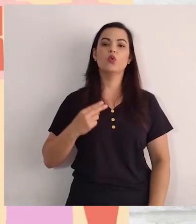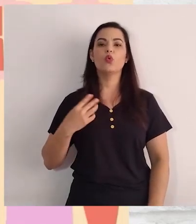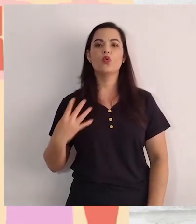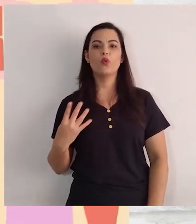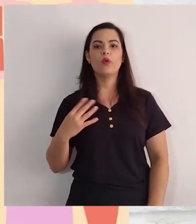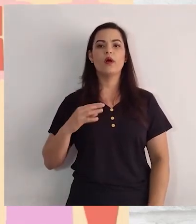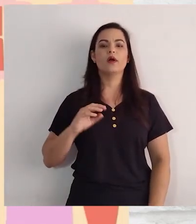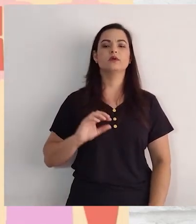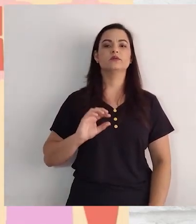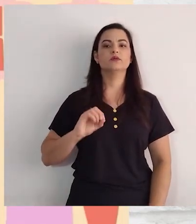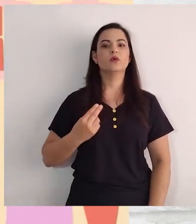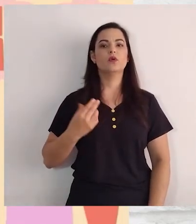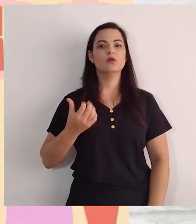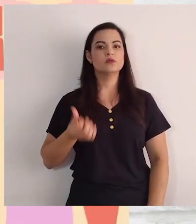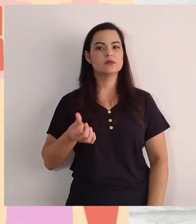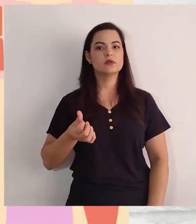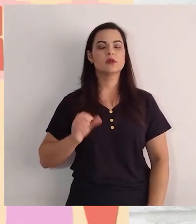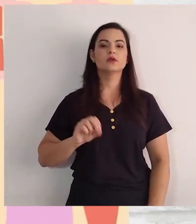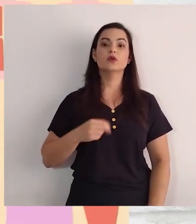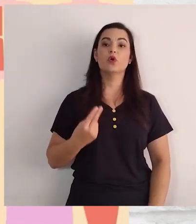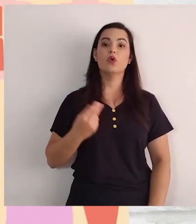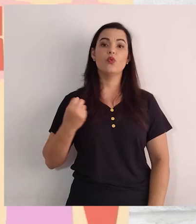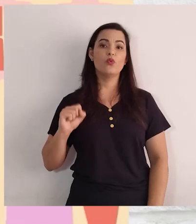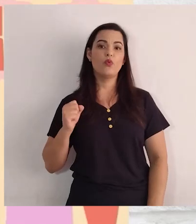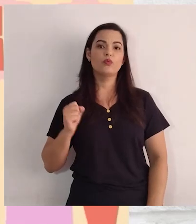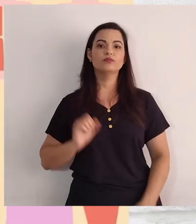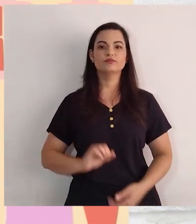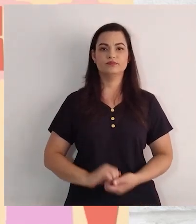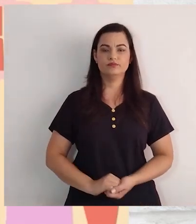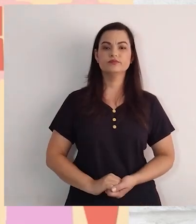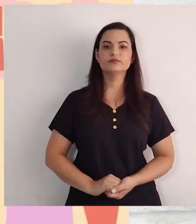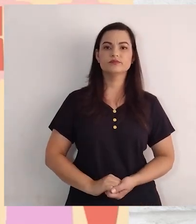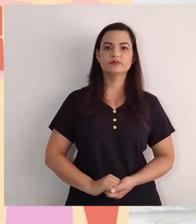8. 0, 2, 4, 6 e 8.